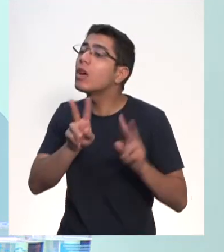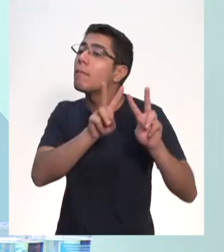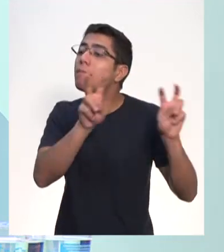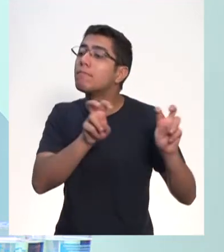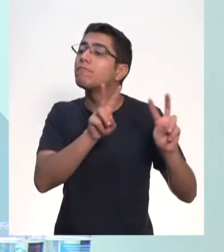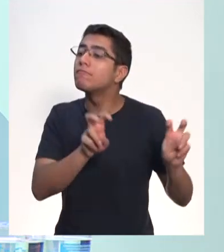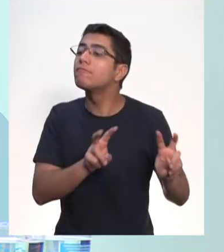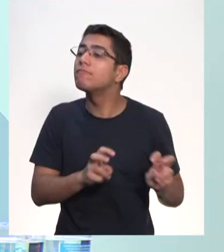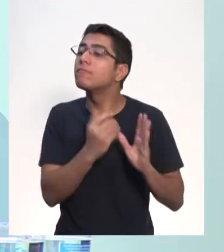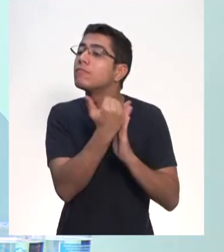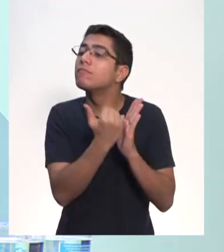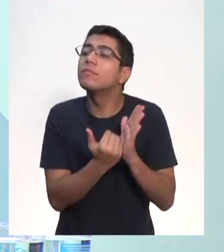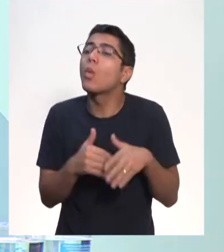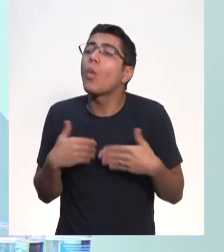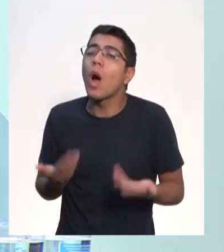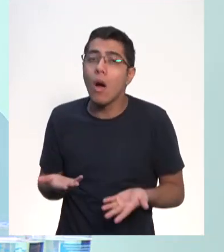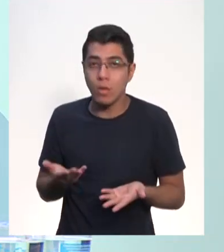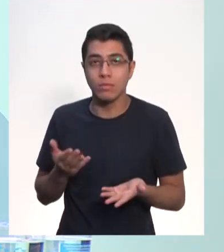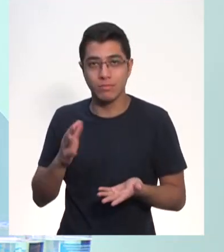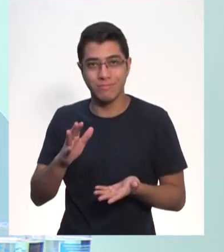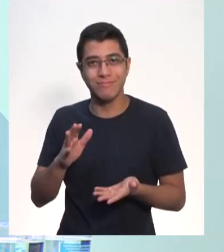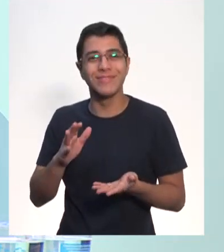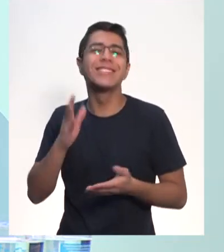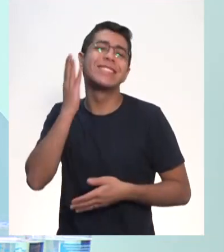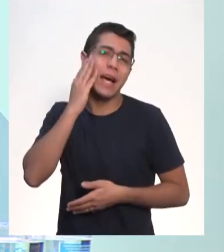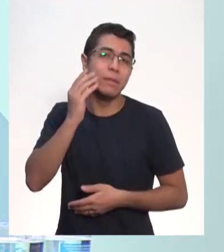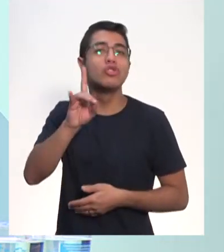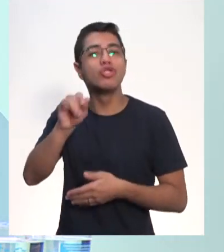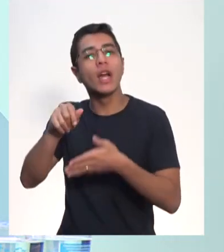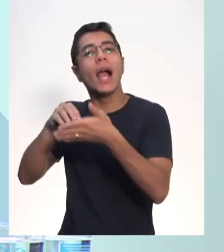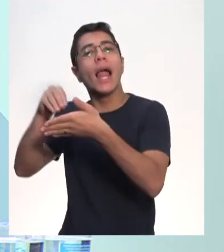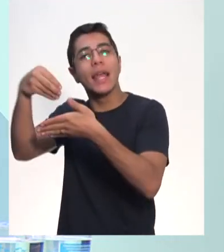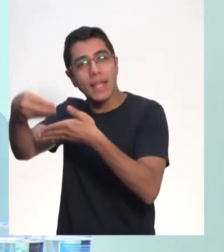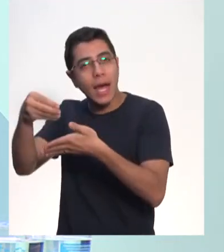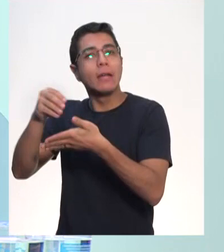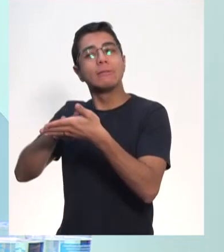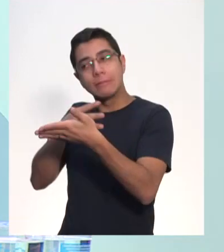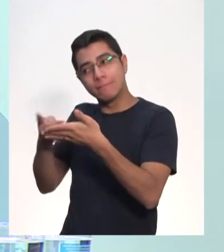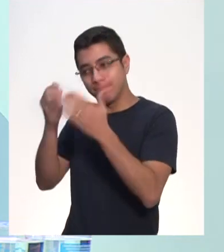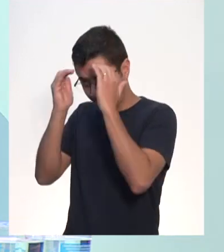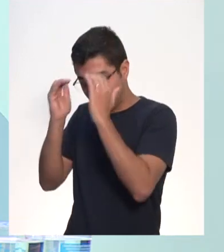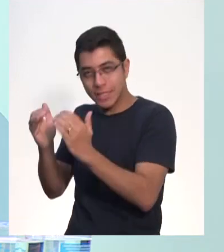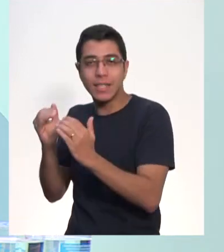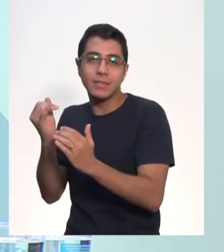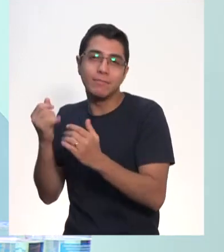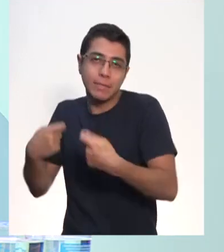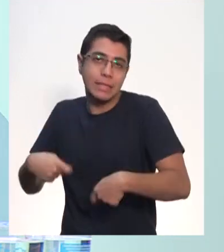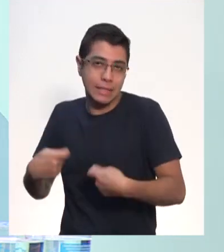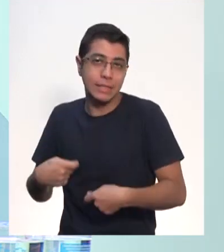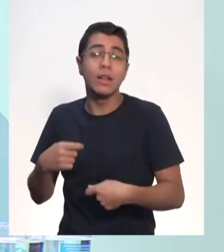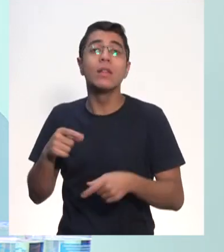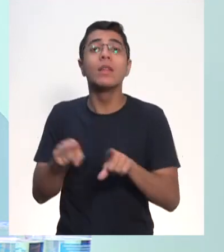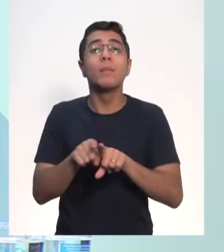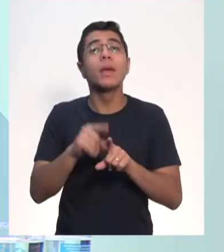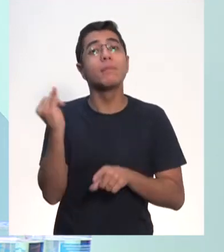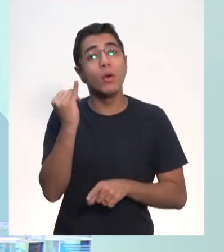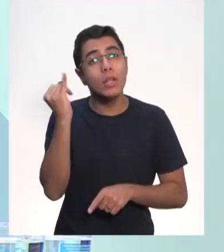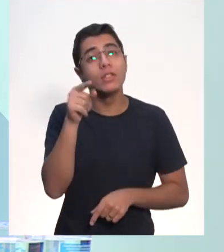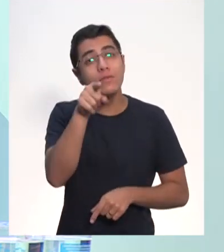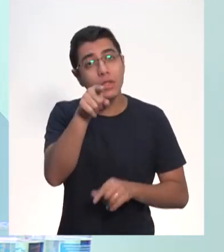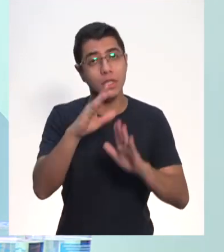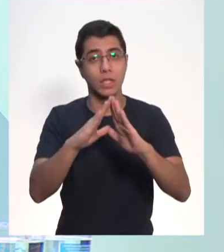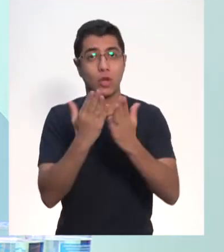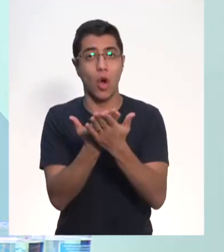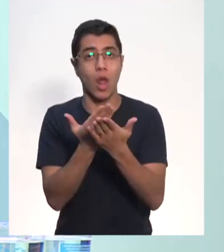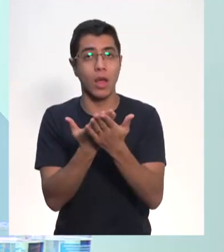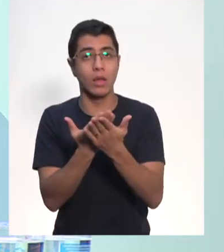nosso planejamento. E é importante que vocês também realizem esse trabalho aí na escola, aí na diretoria de ensino, porque